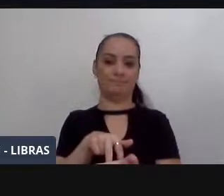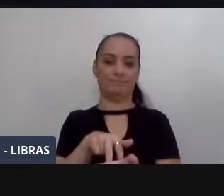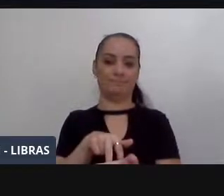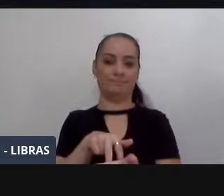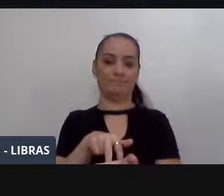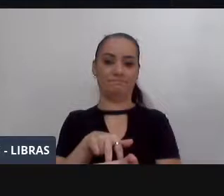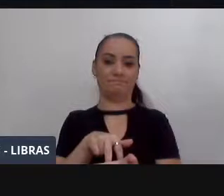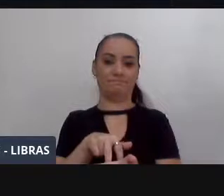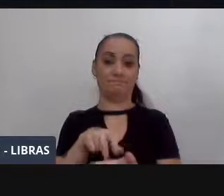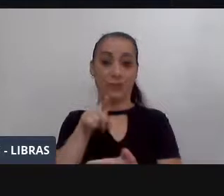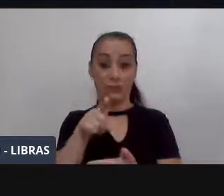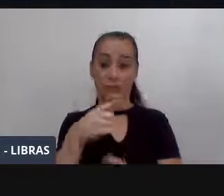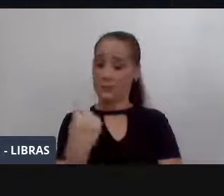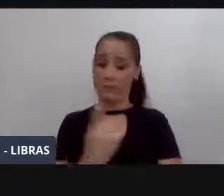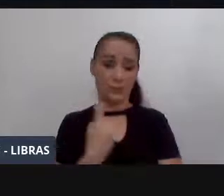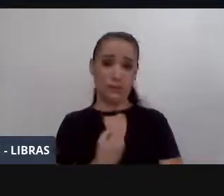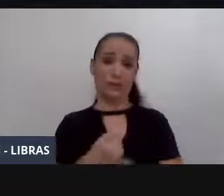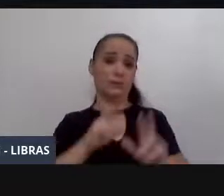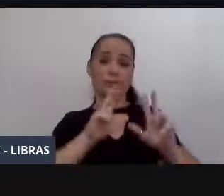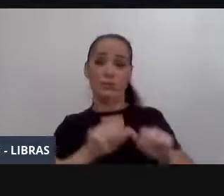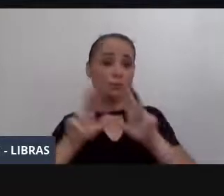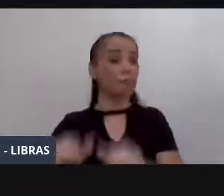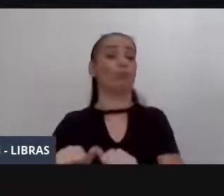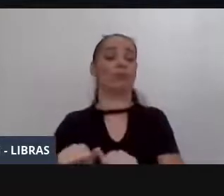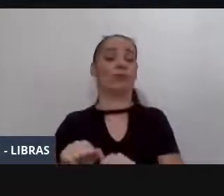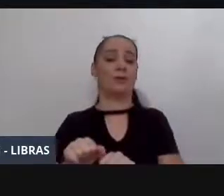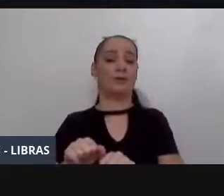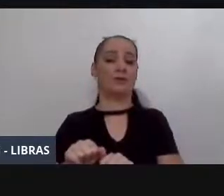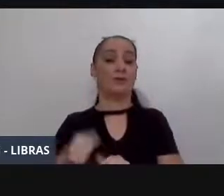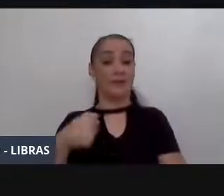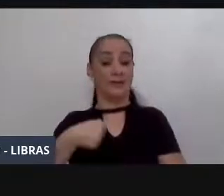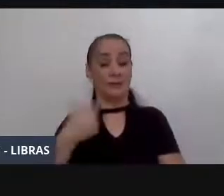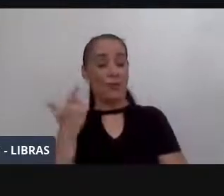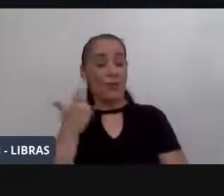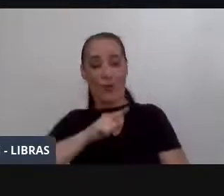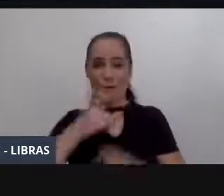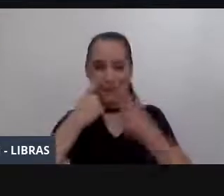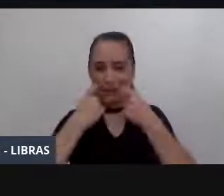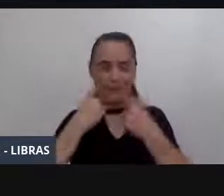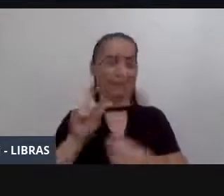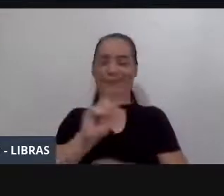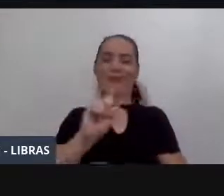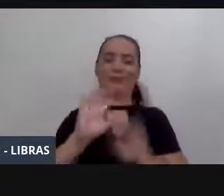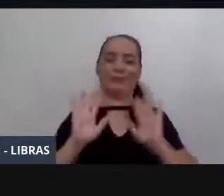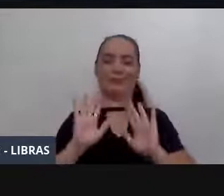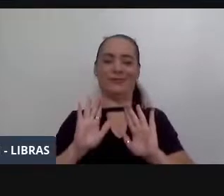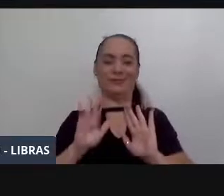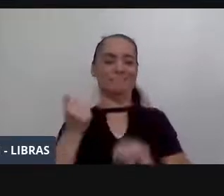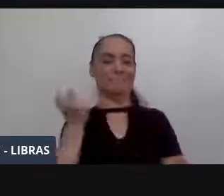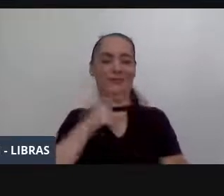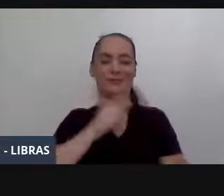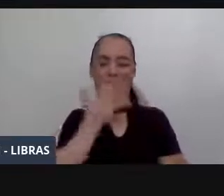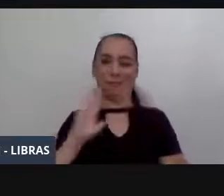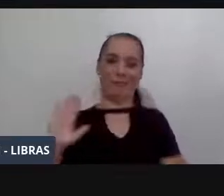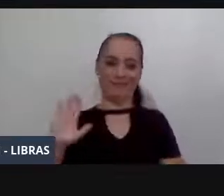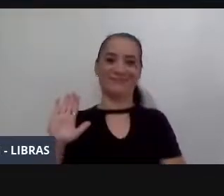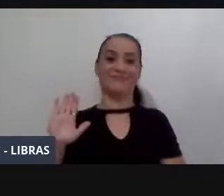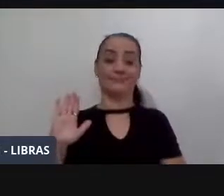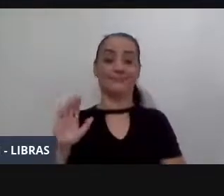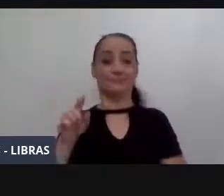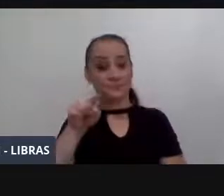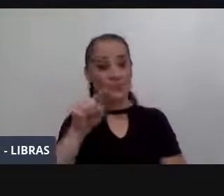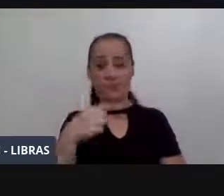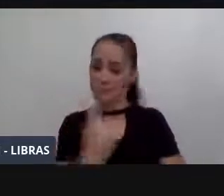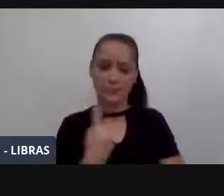não está sozinho. Consegui. Prometi que não ia chorar. Você não está sozinho. Muito